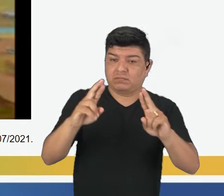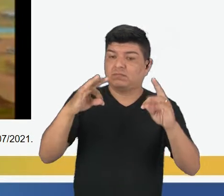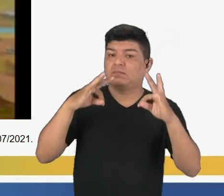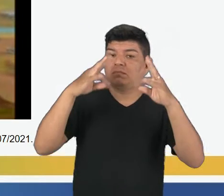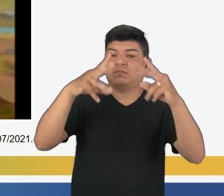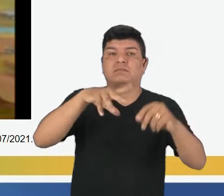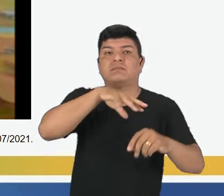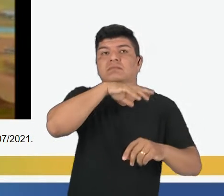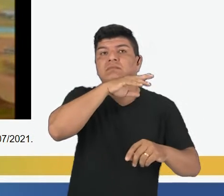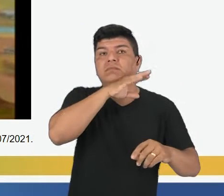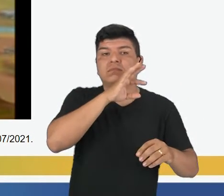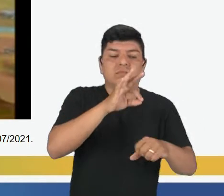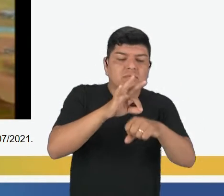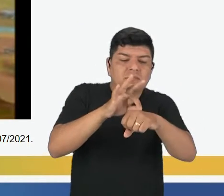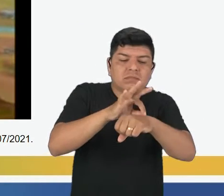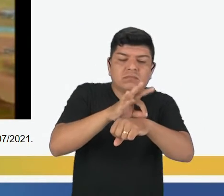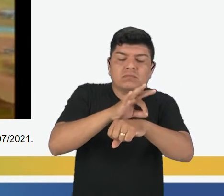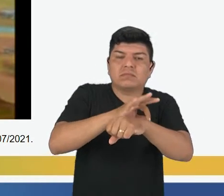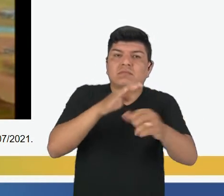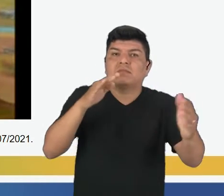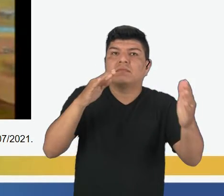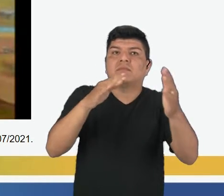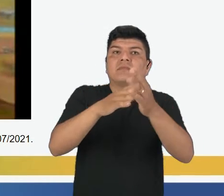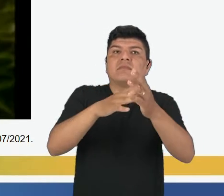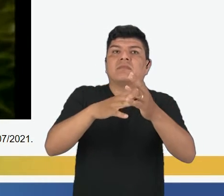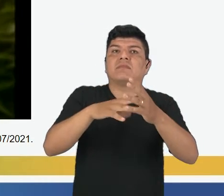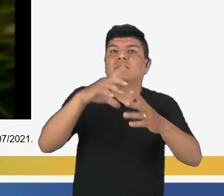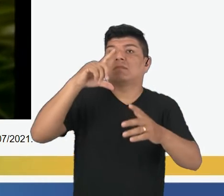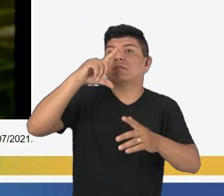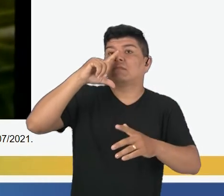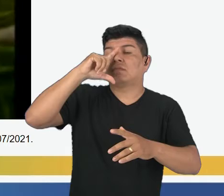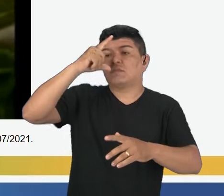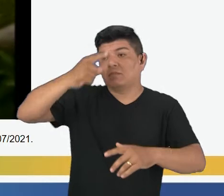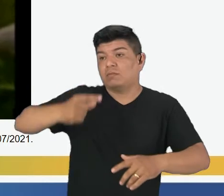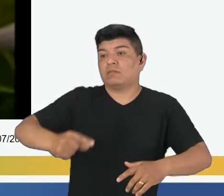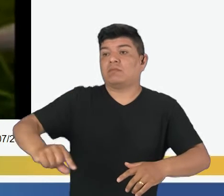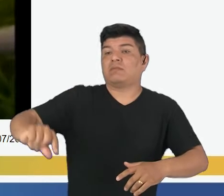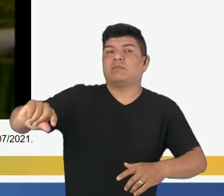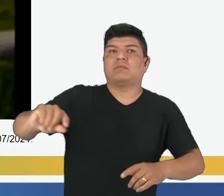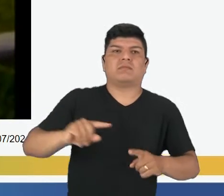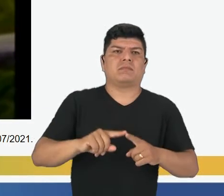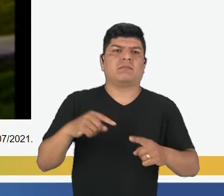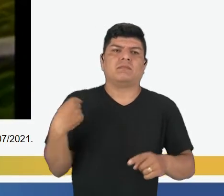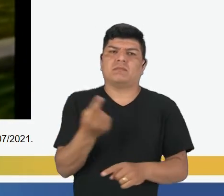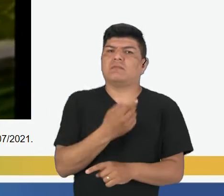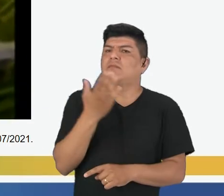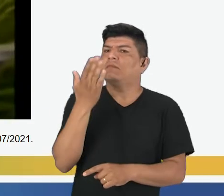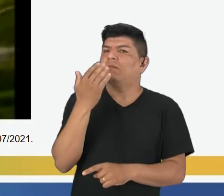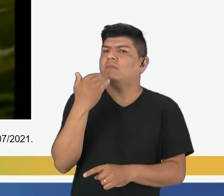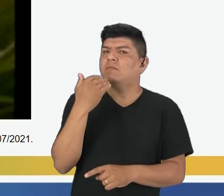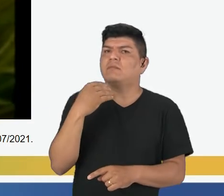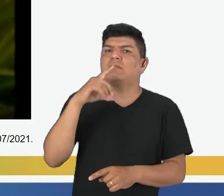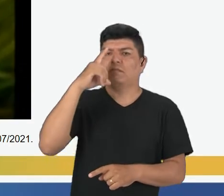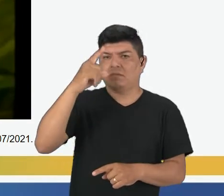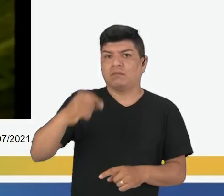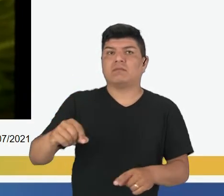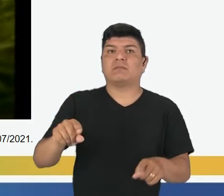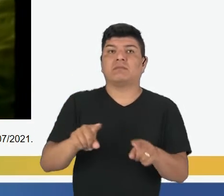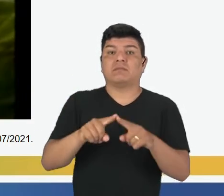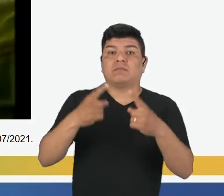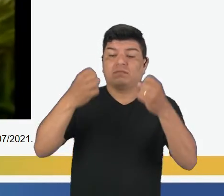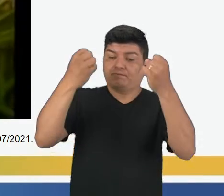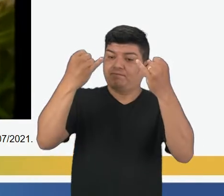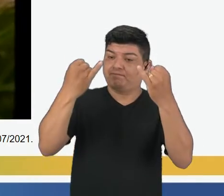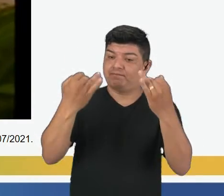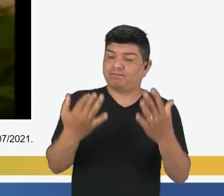todos os animais, desde a formiguinha até o maior dos antílopes. Mas nós não comemos antílopes. Sim, Simba, mas deixe-me